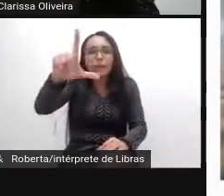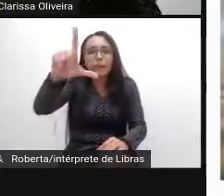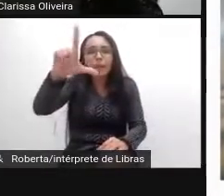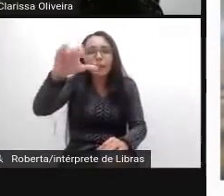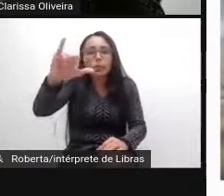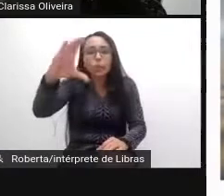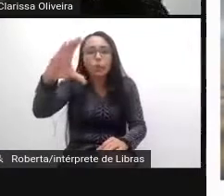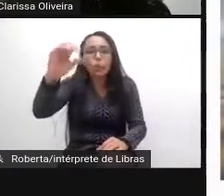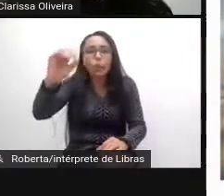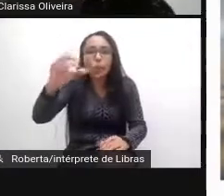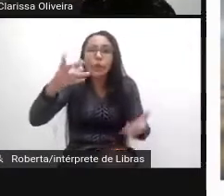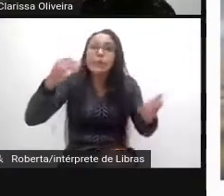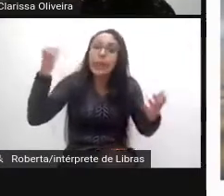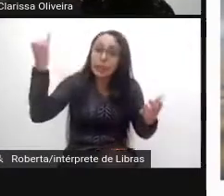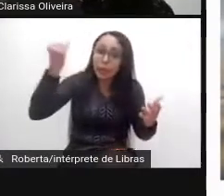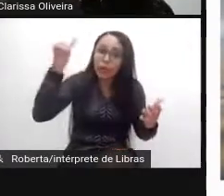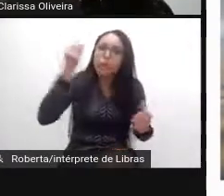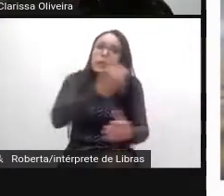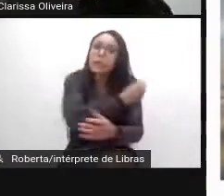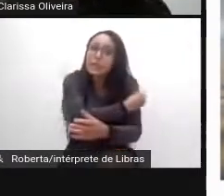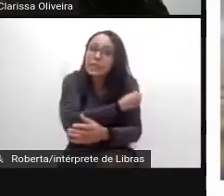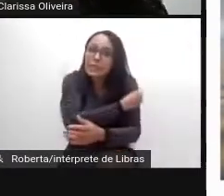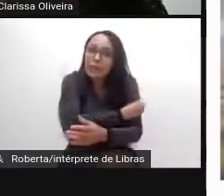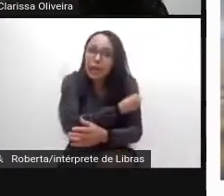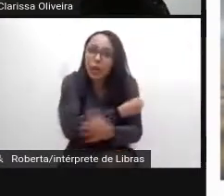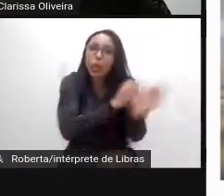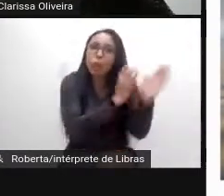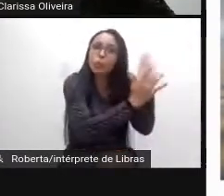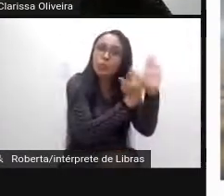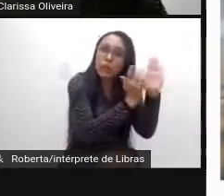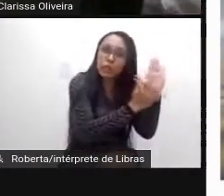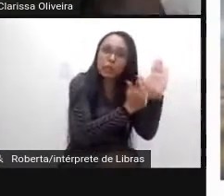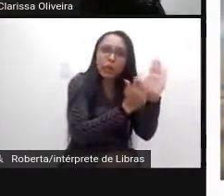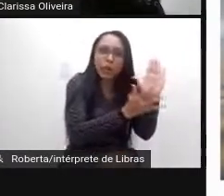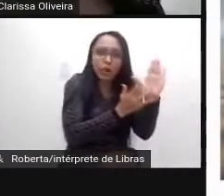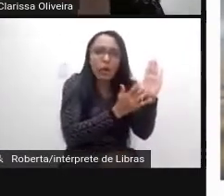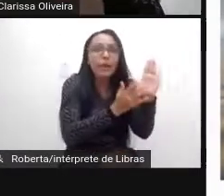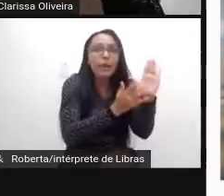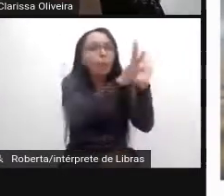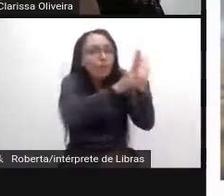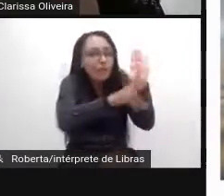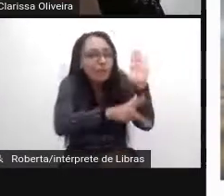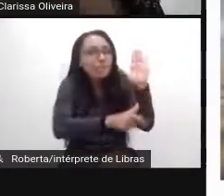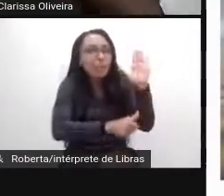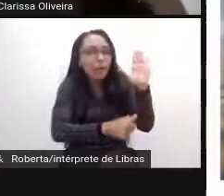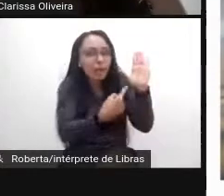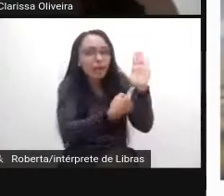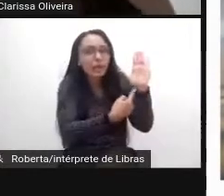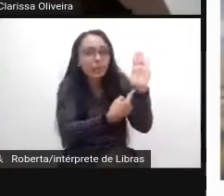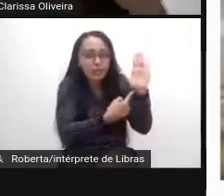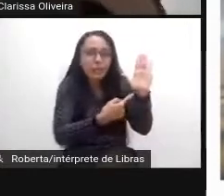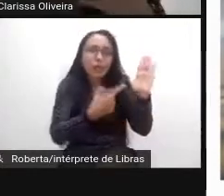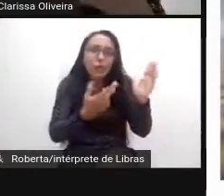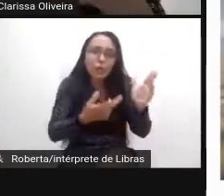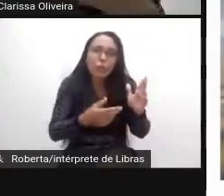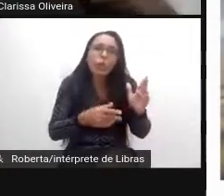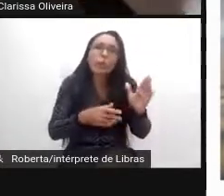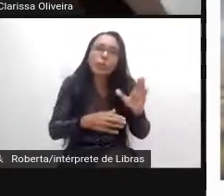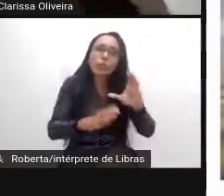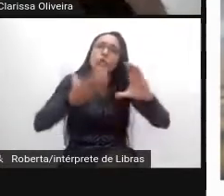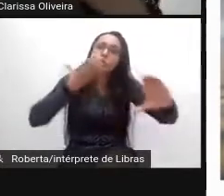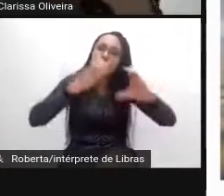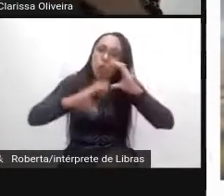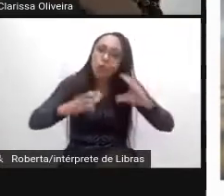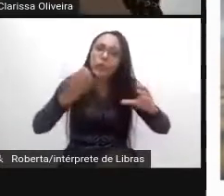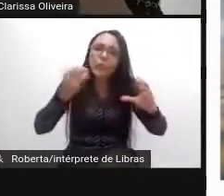extremamente importante que haja essa higienização, porque quando a gente toca muito no celular e coloca ele no rosto.